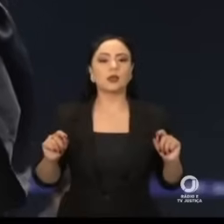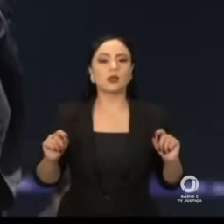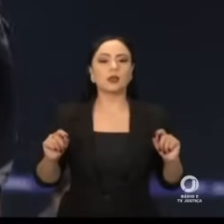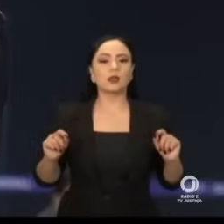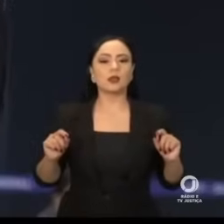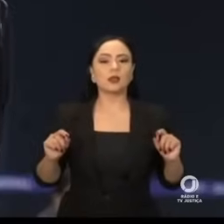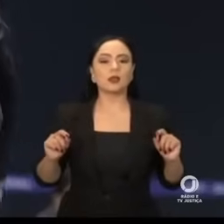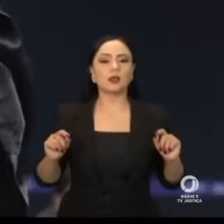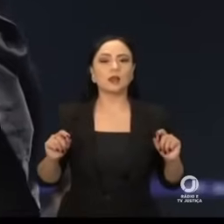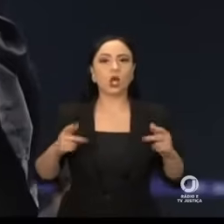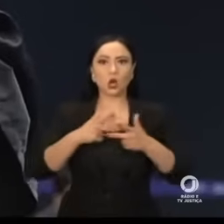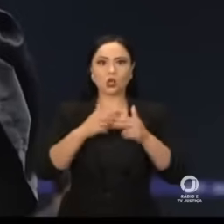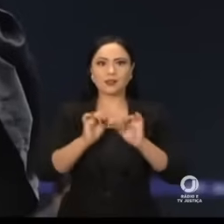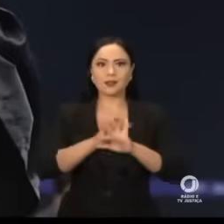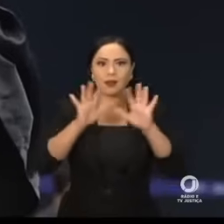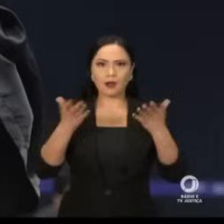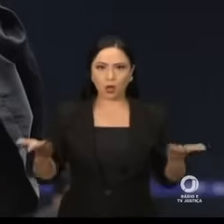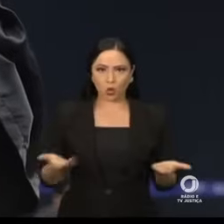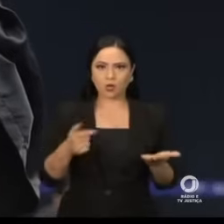absolutamente claro aqui.